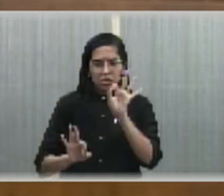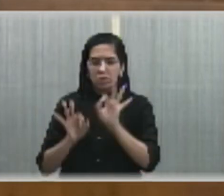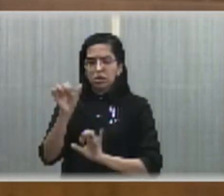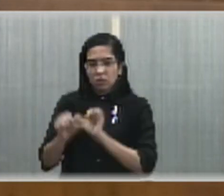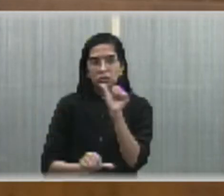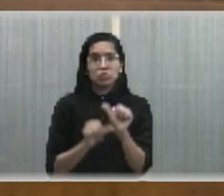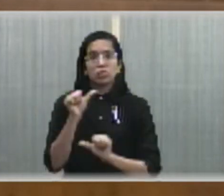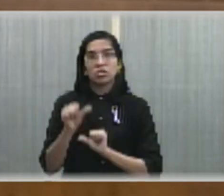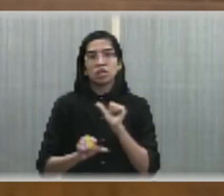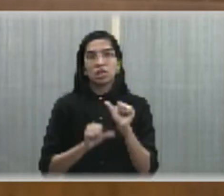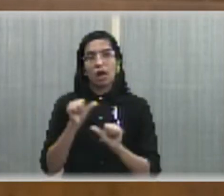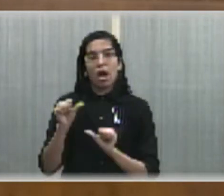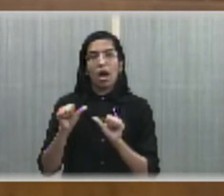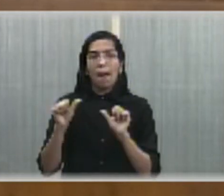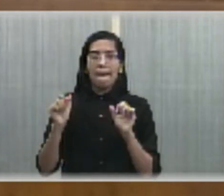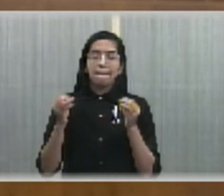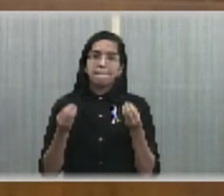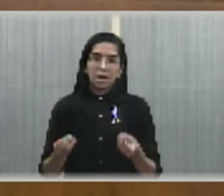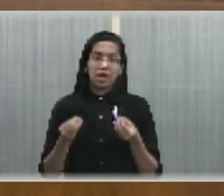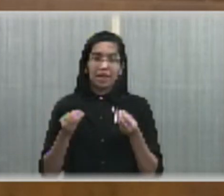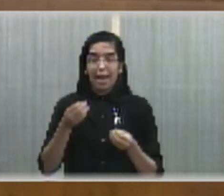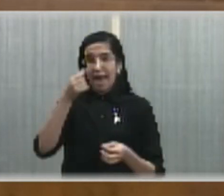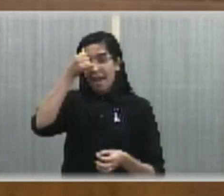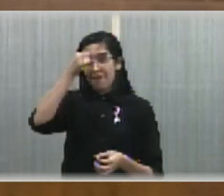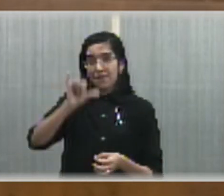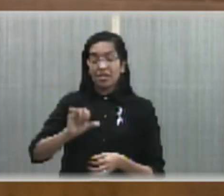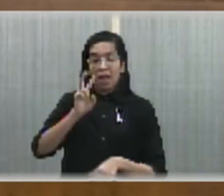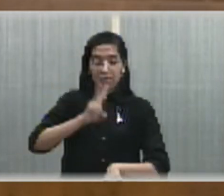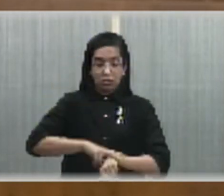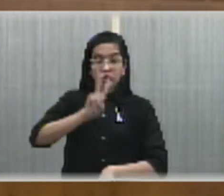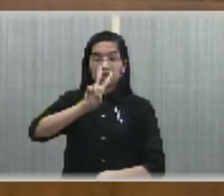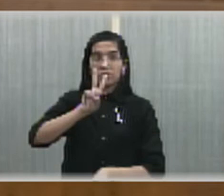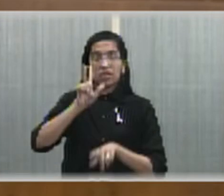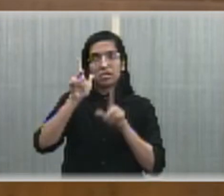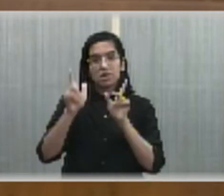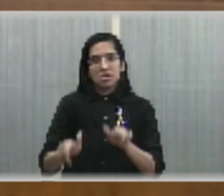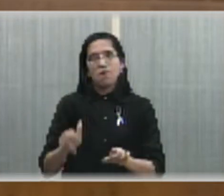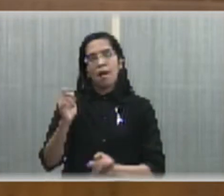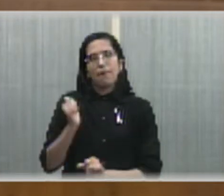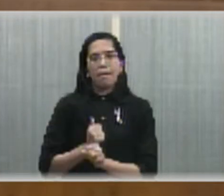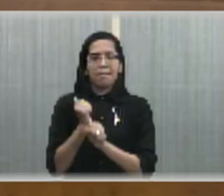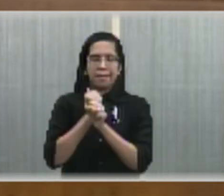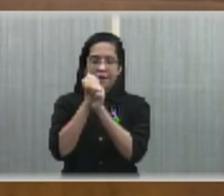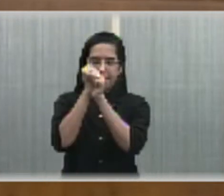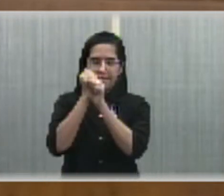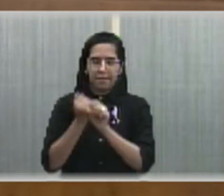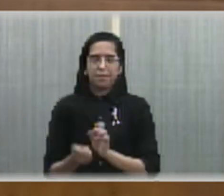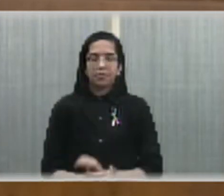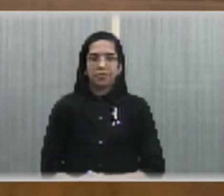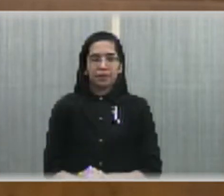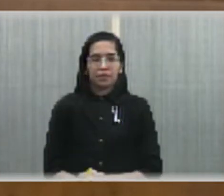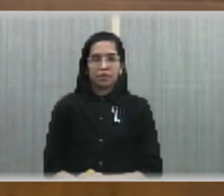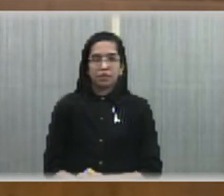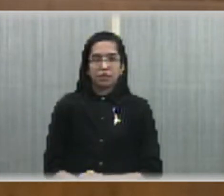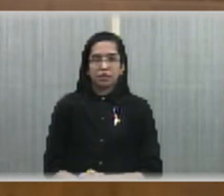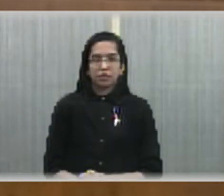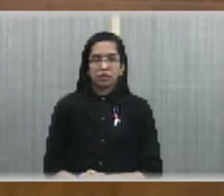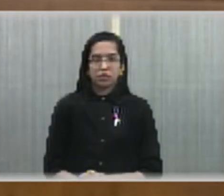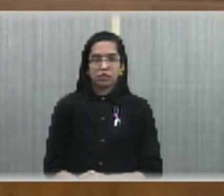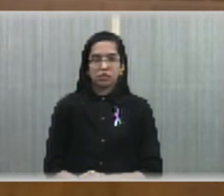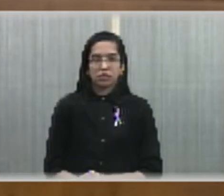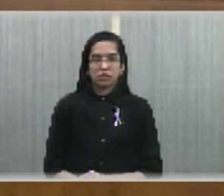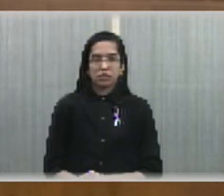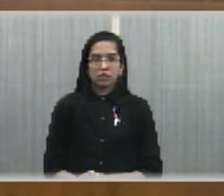entre a obra do estado e as obras que têm recurso alocado pelo município. Não há